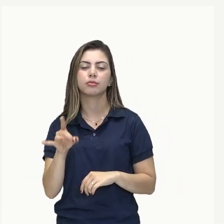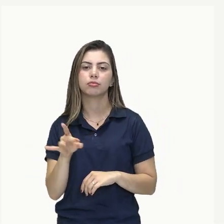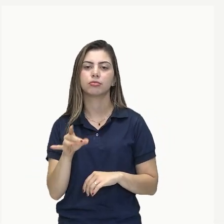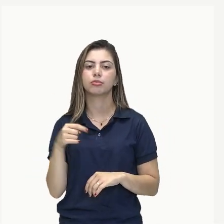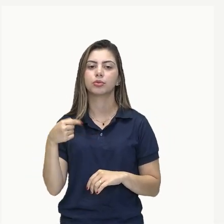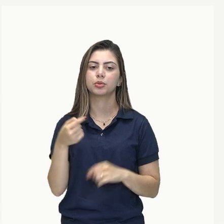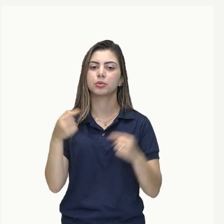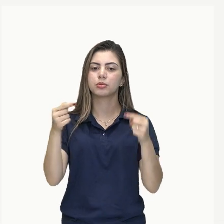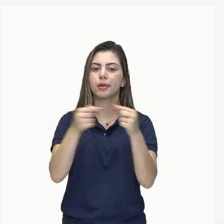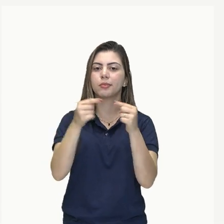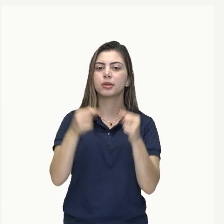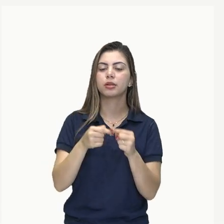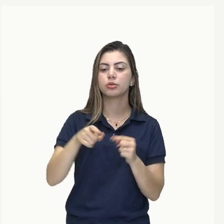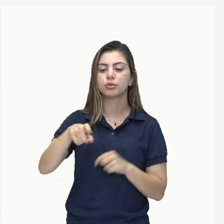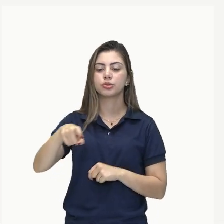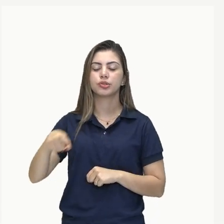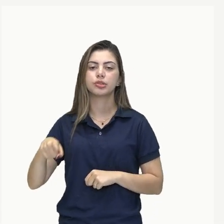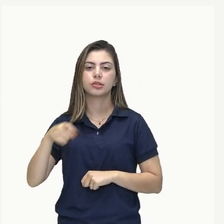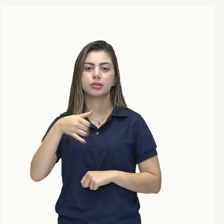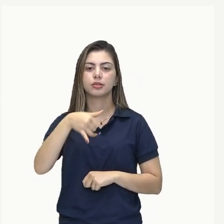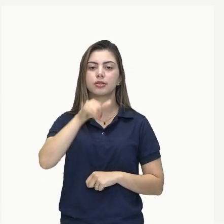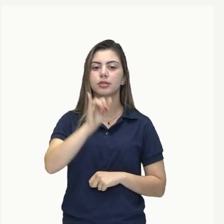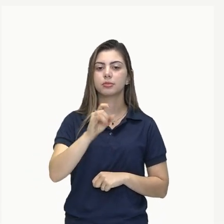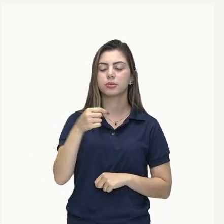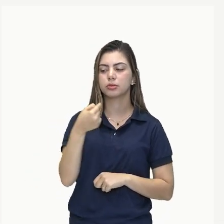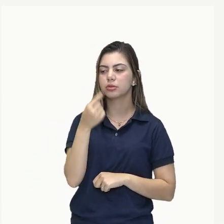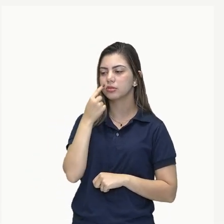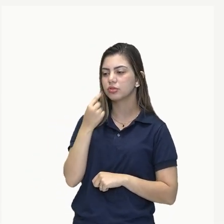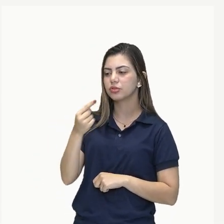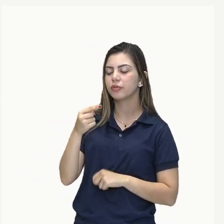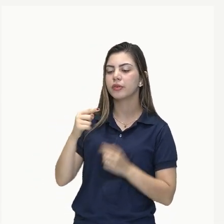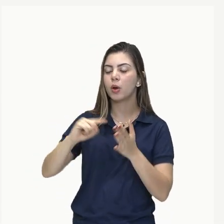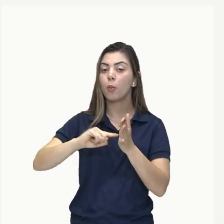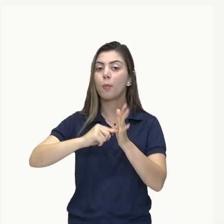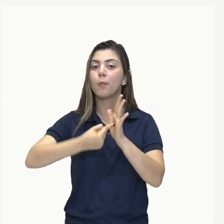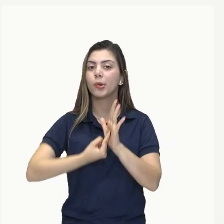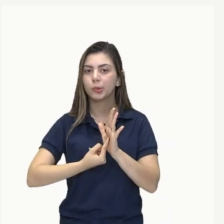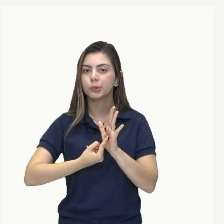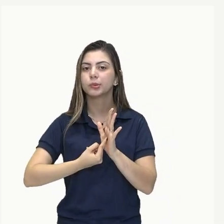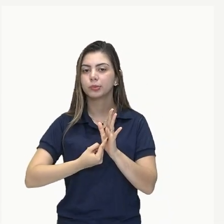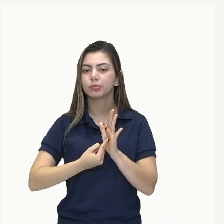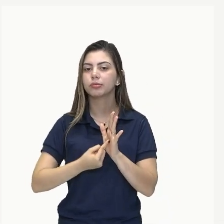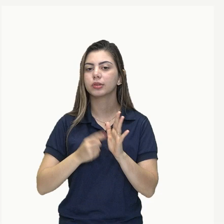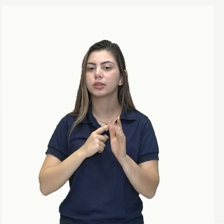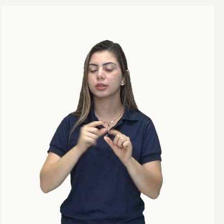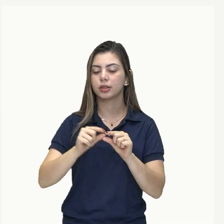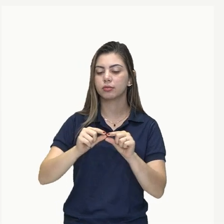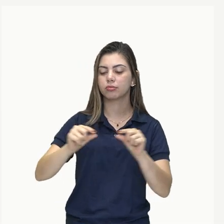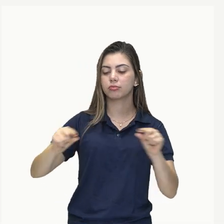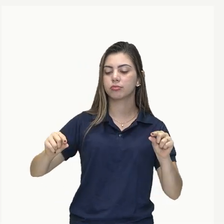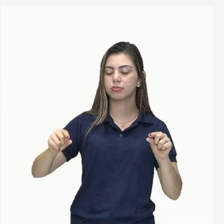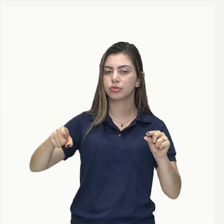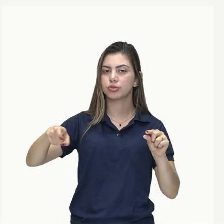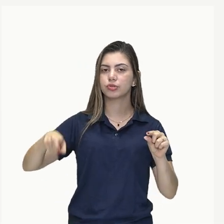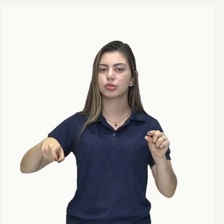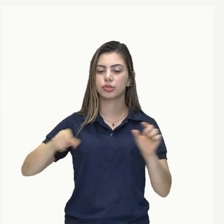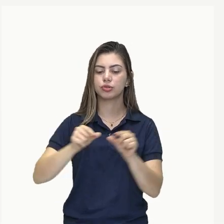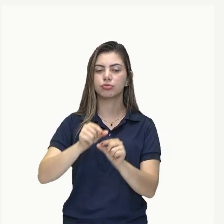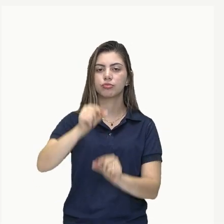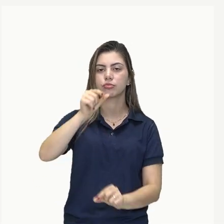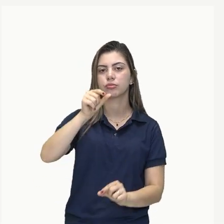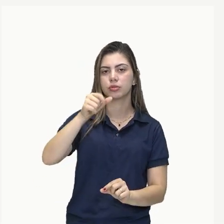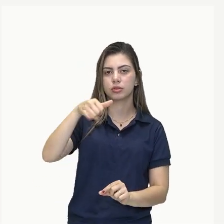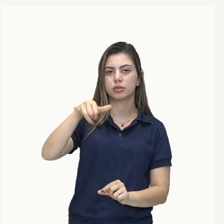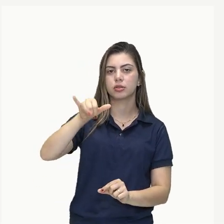par ordenado, né? É só identificar onde é que ele está posicionado, tá? Com relação ao eixo x e com relação ao eixo y, a